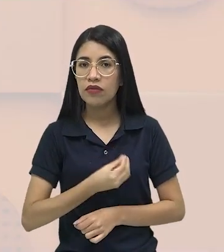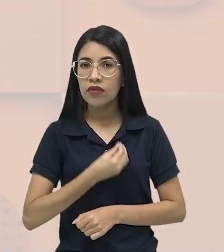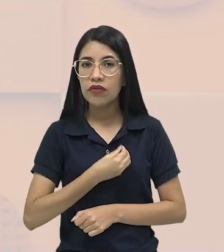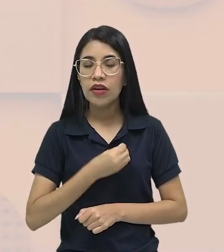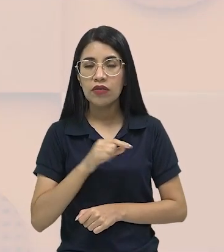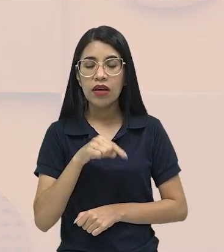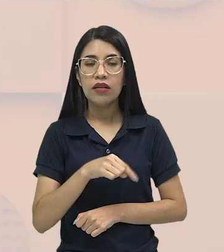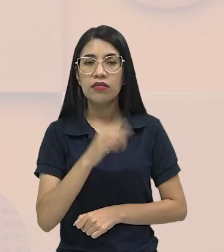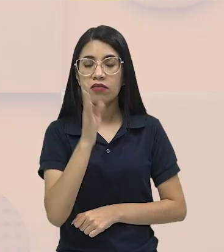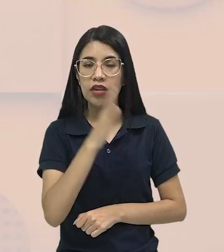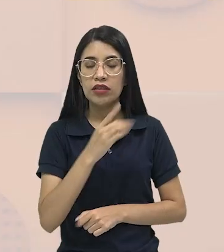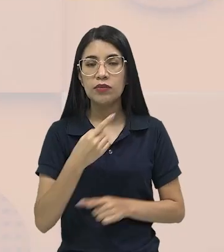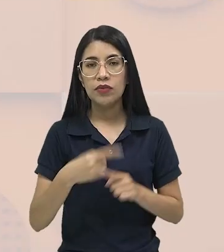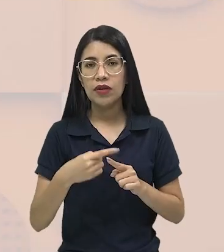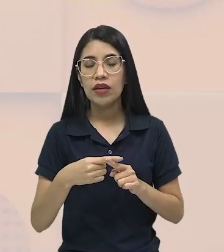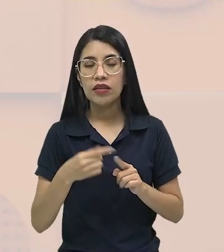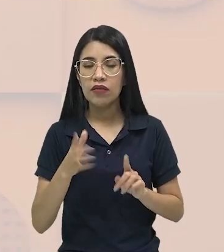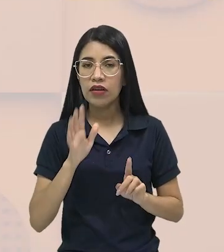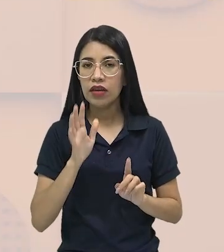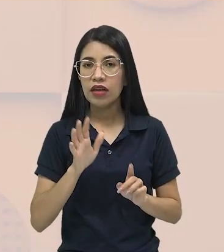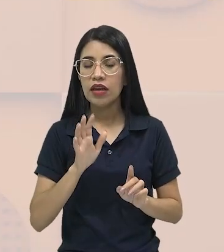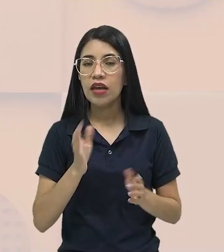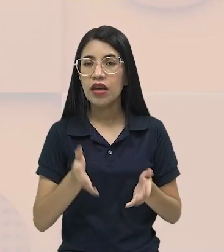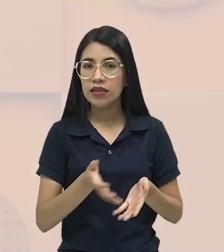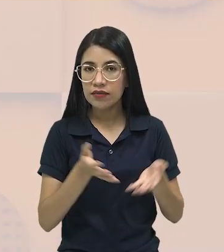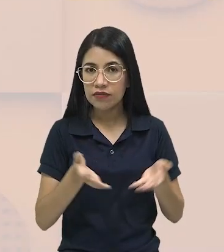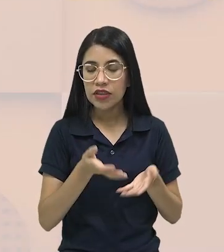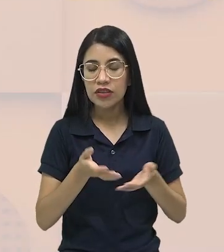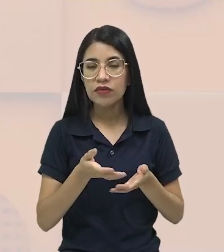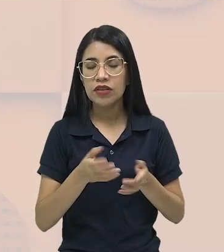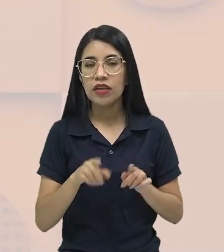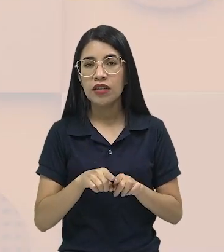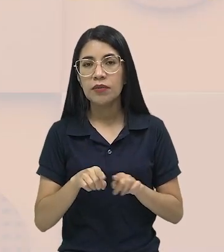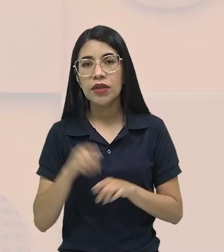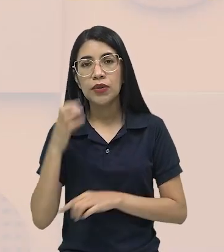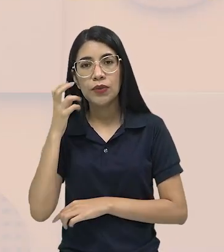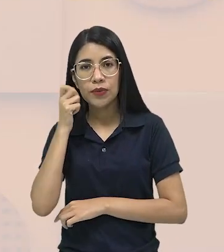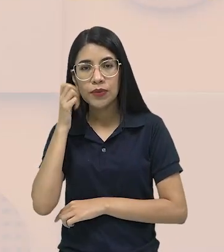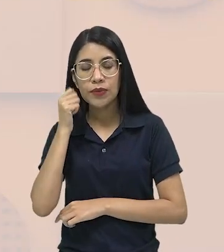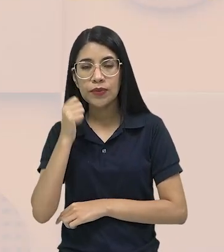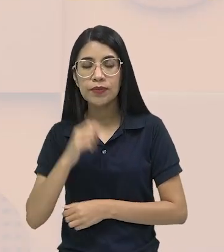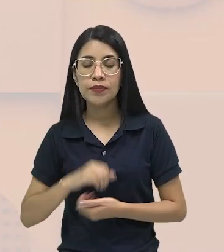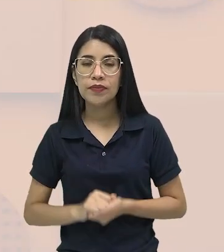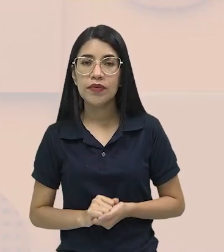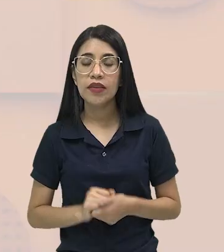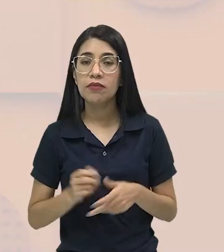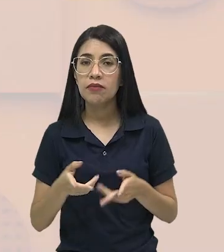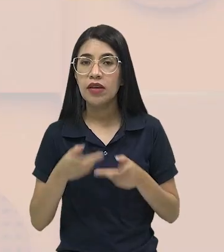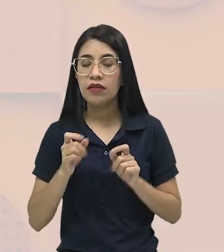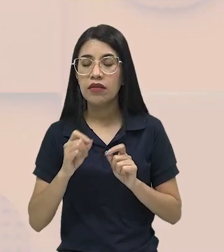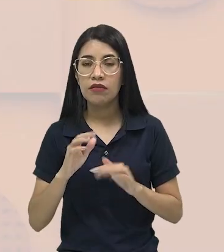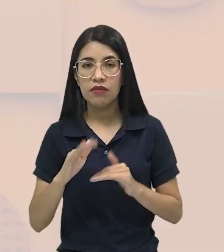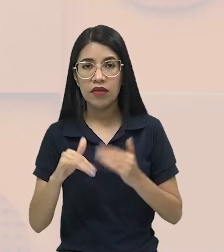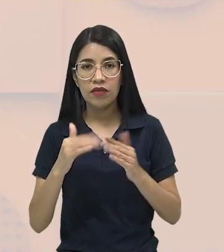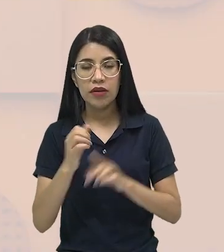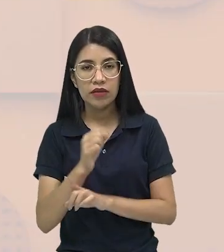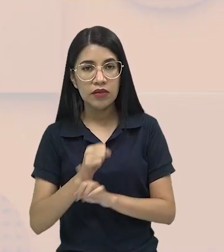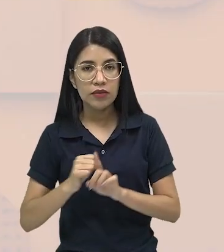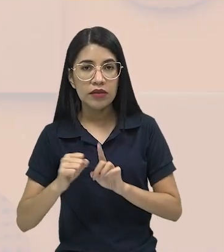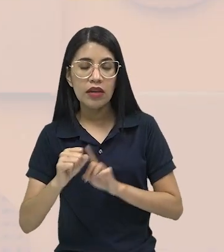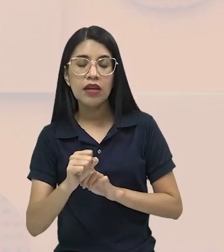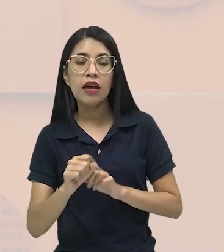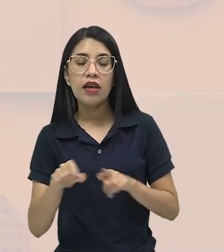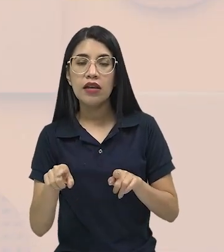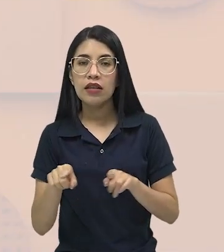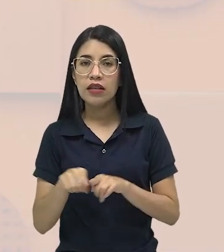por receber esse incentivo aí, né, de Dom João. Então percebam que temos desenvolvimento